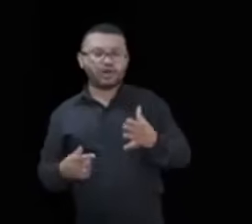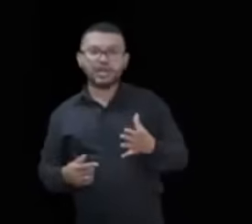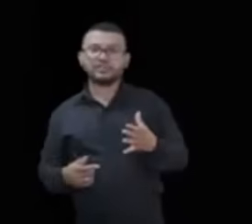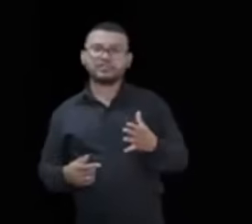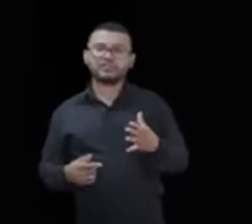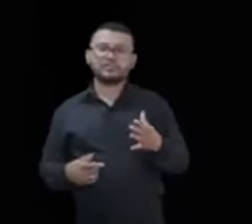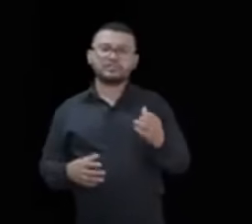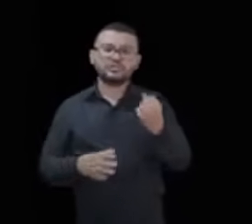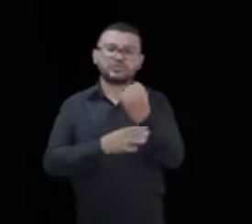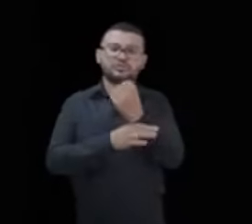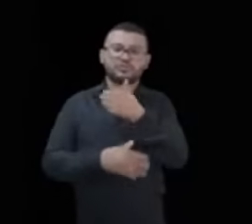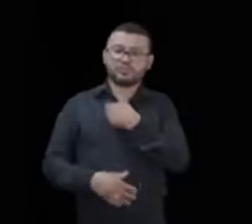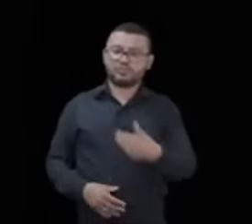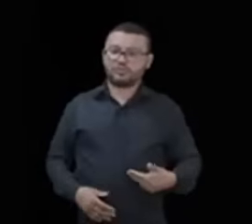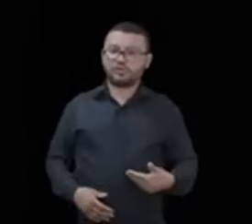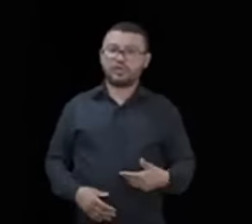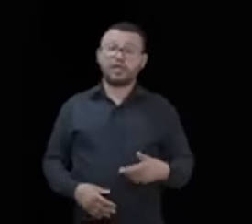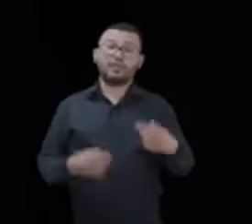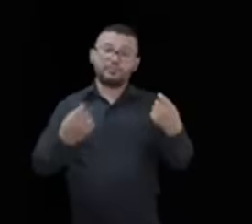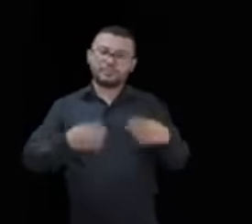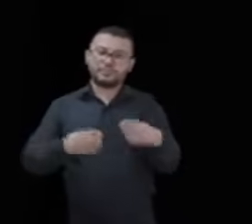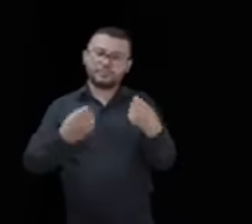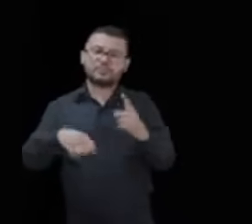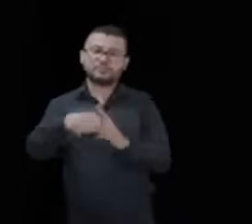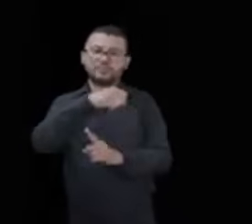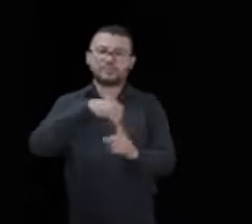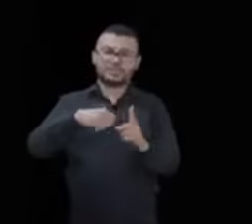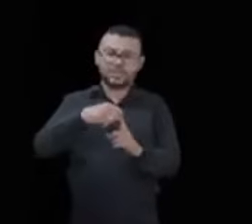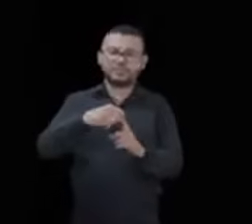uma necessidade da sociedade brasileira.